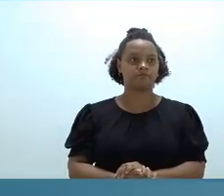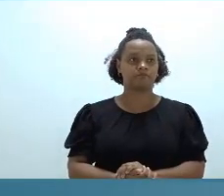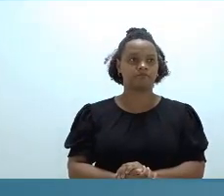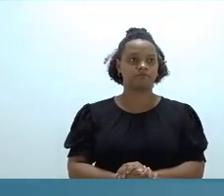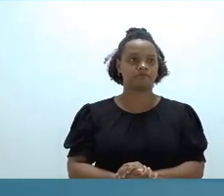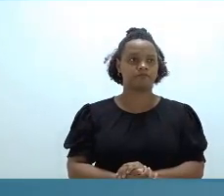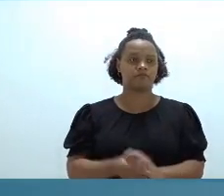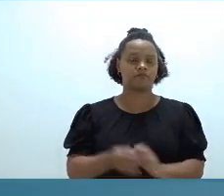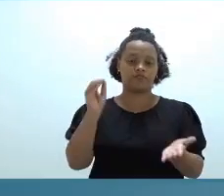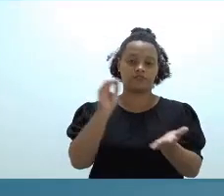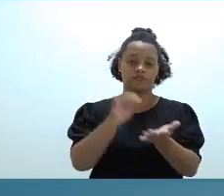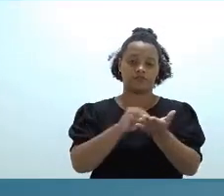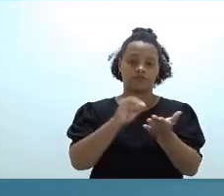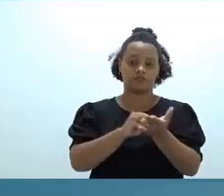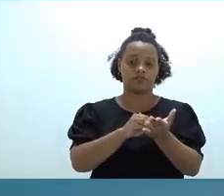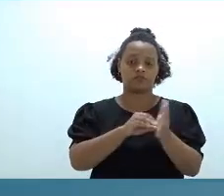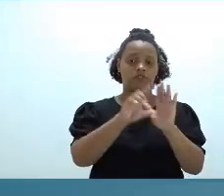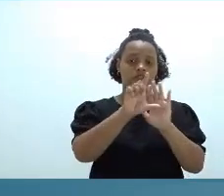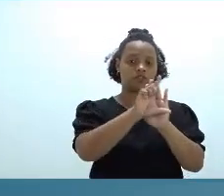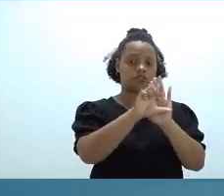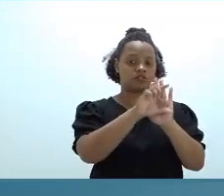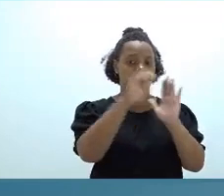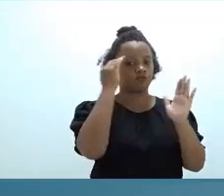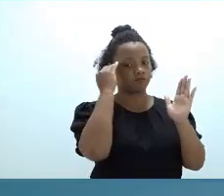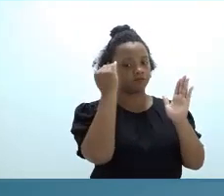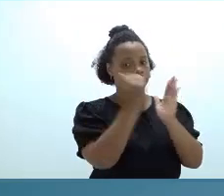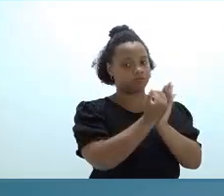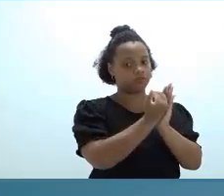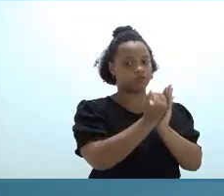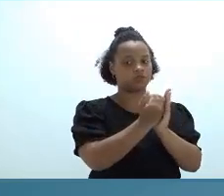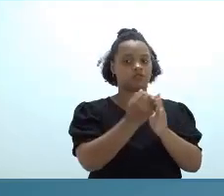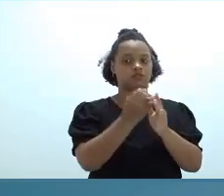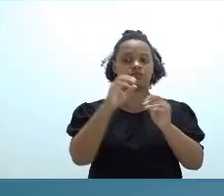inconstitucionalidade da gratificação de educação especial.